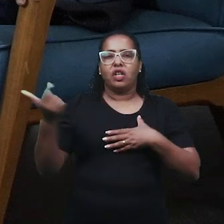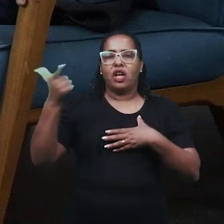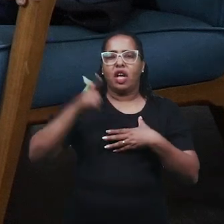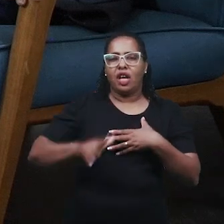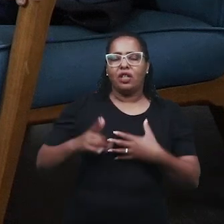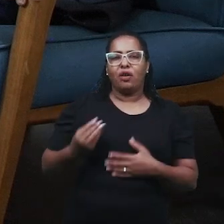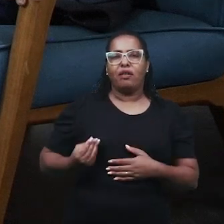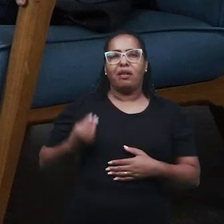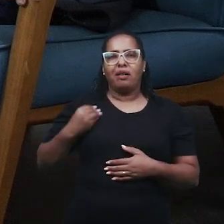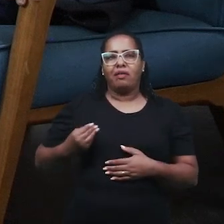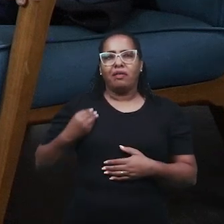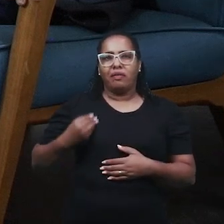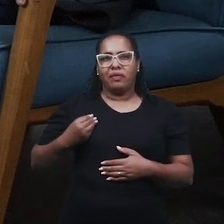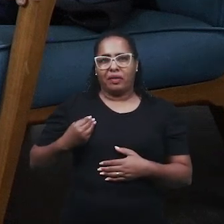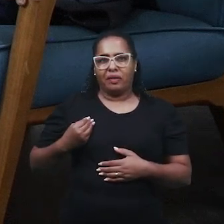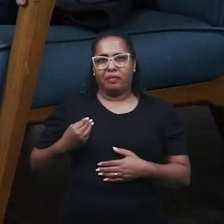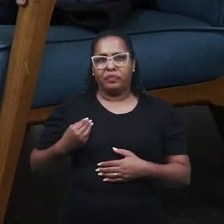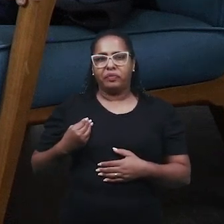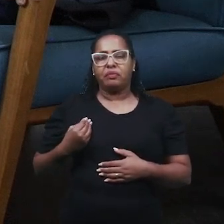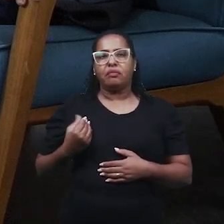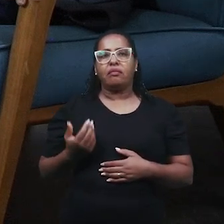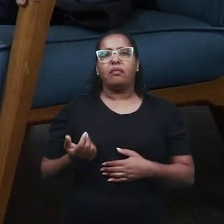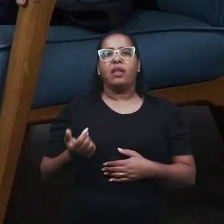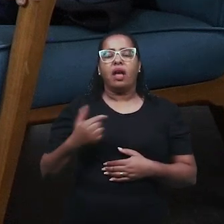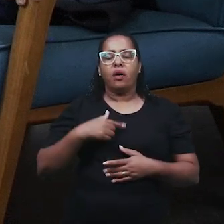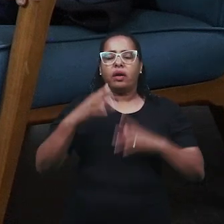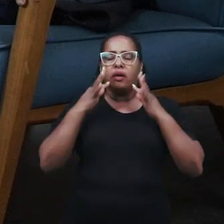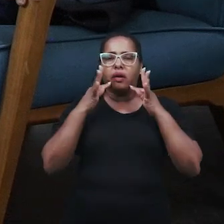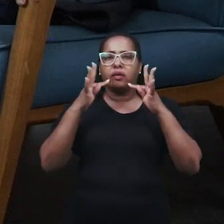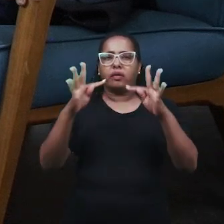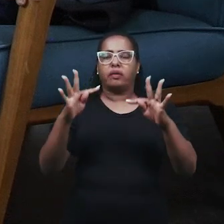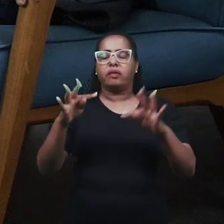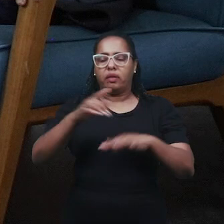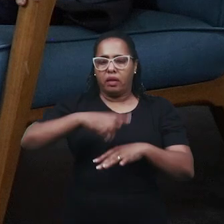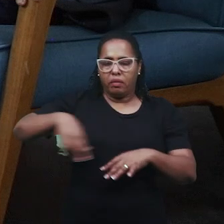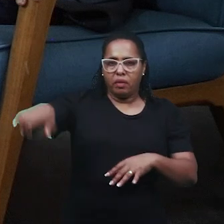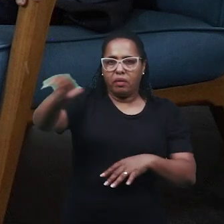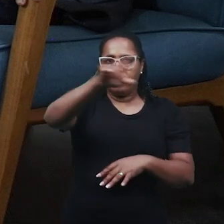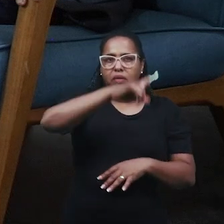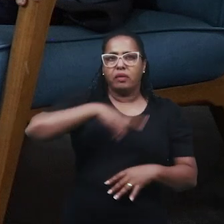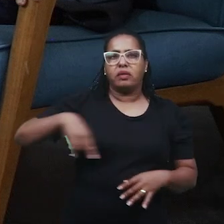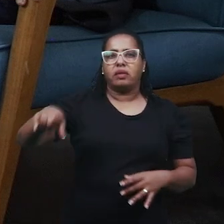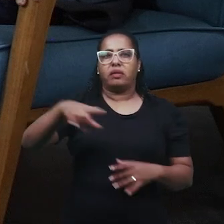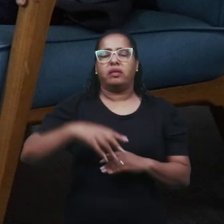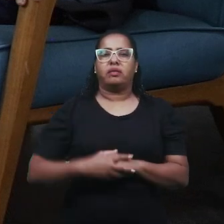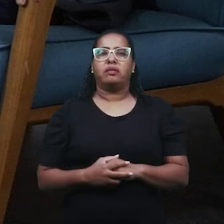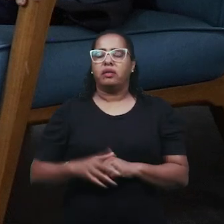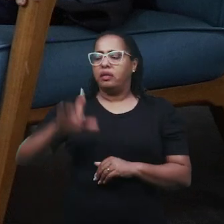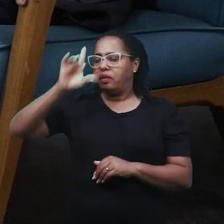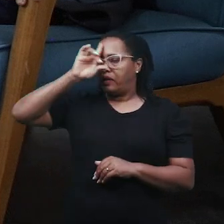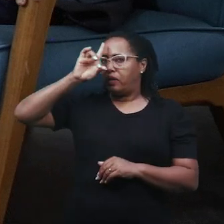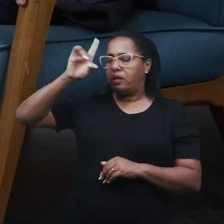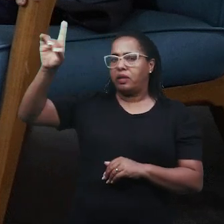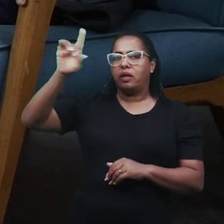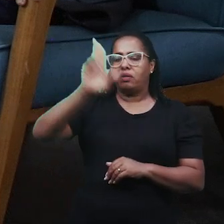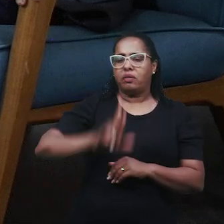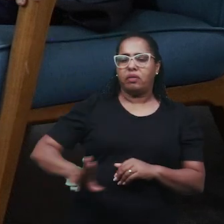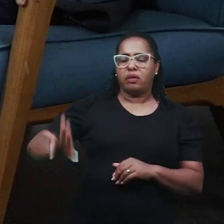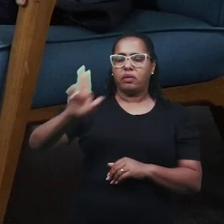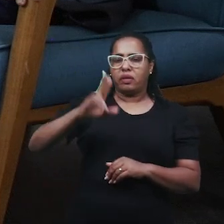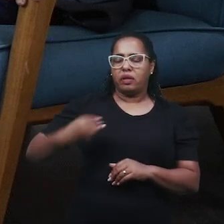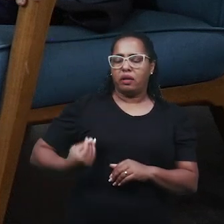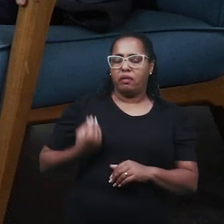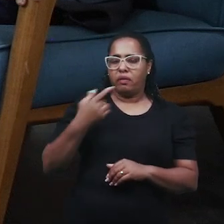renovo aqui, e eu quero testemunhar para vocês que Deus está usando